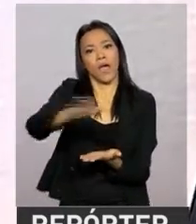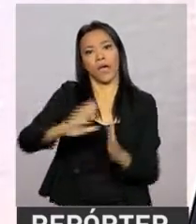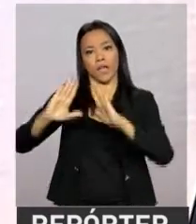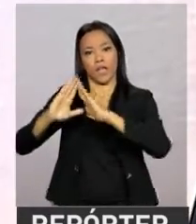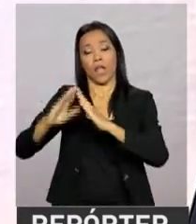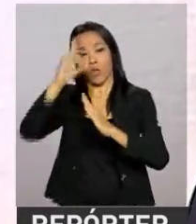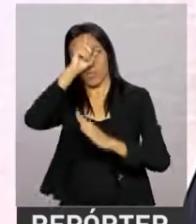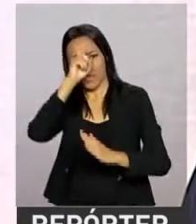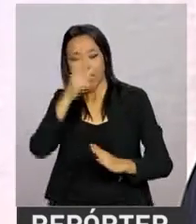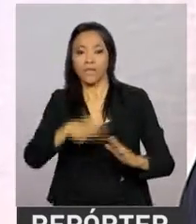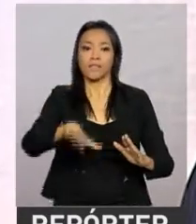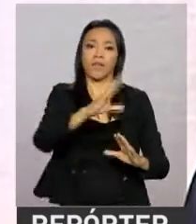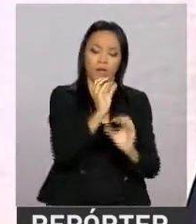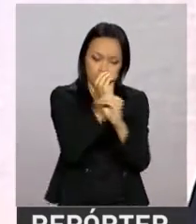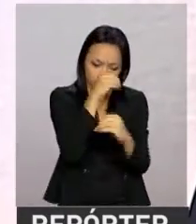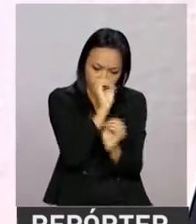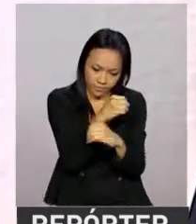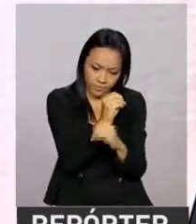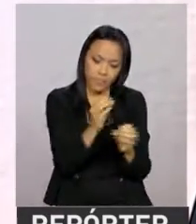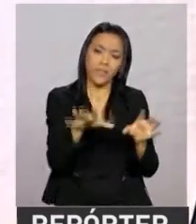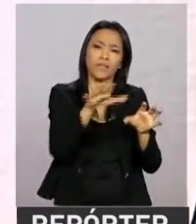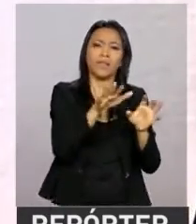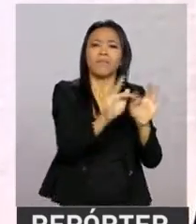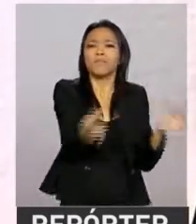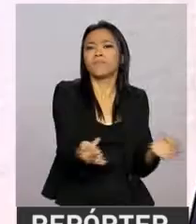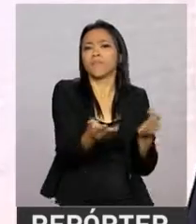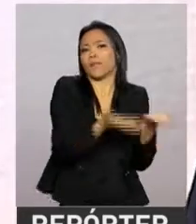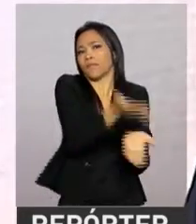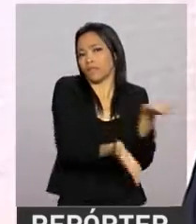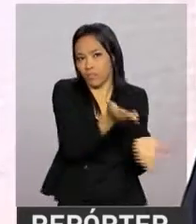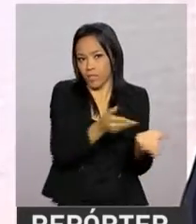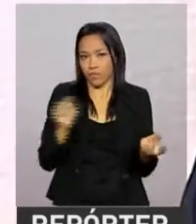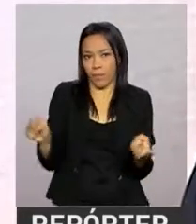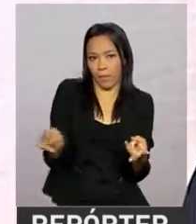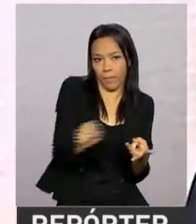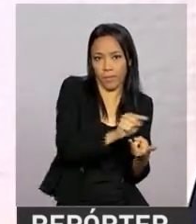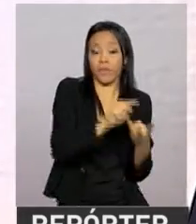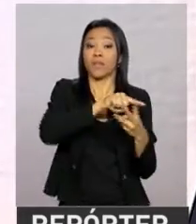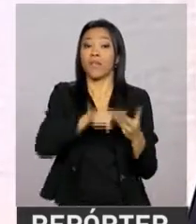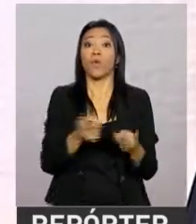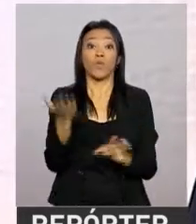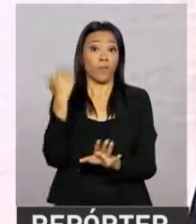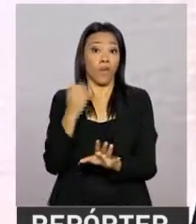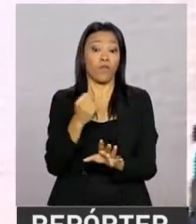hospitalares, ambulatoriais e de atenção básica. Nos últimos 6 meses, foram poupados